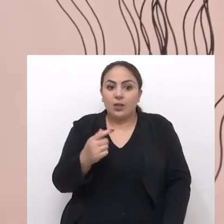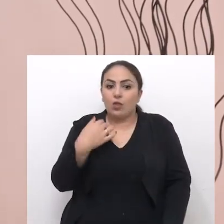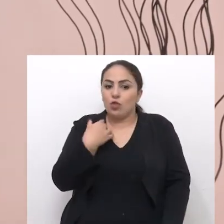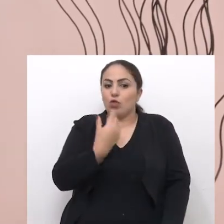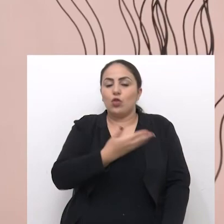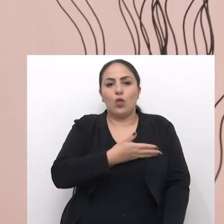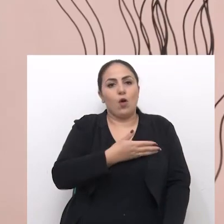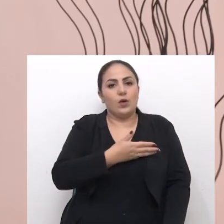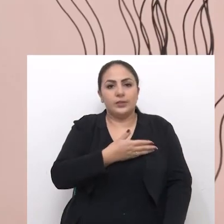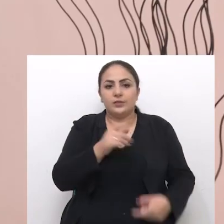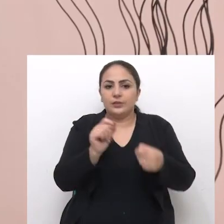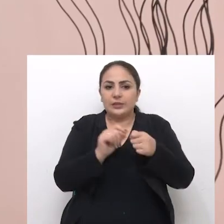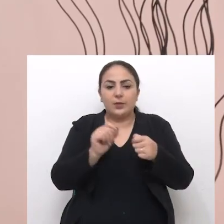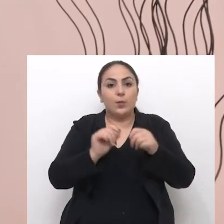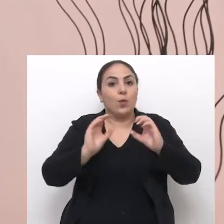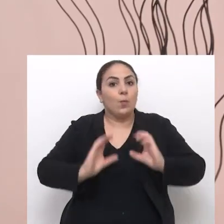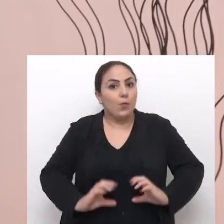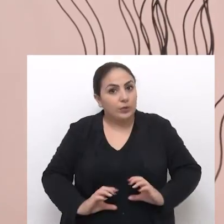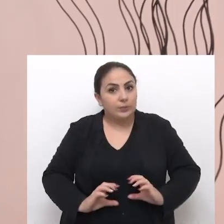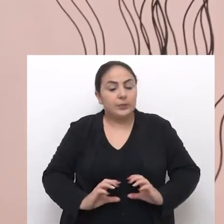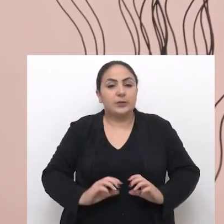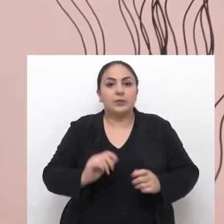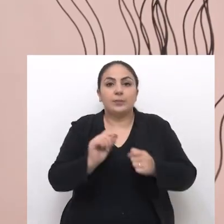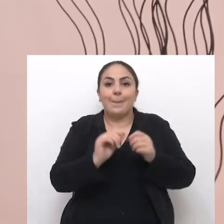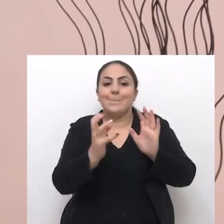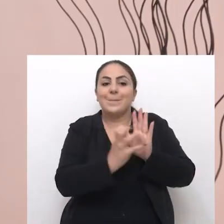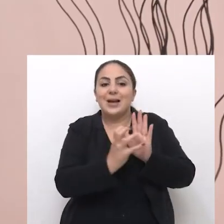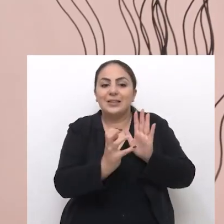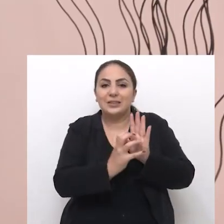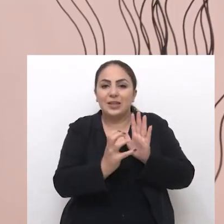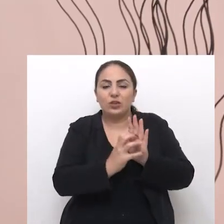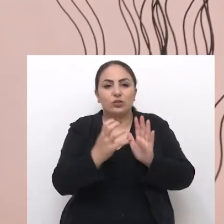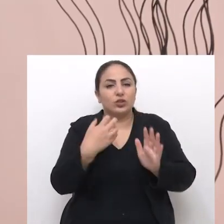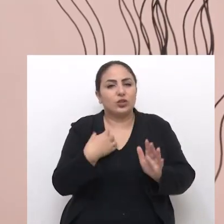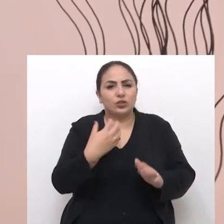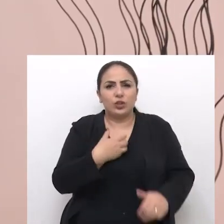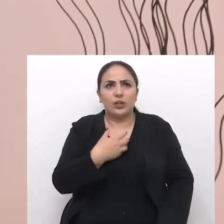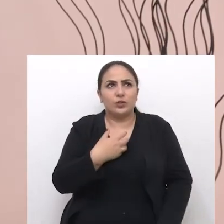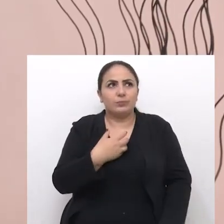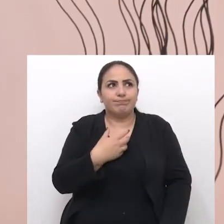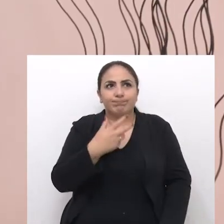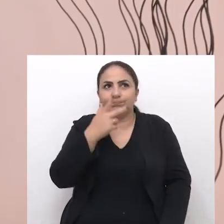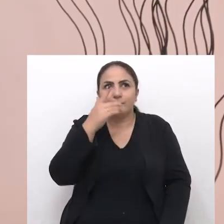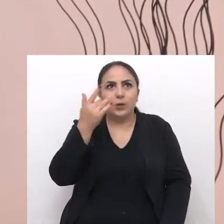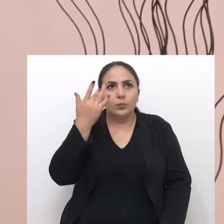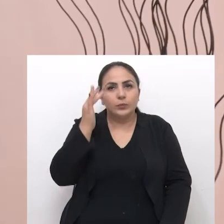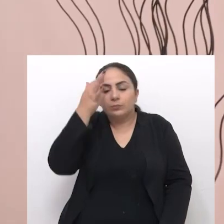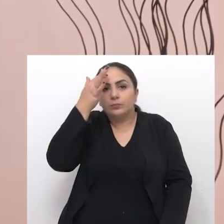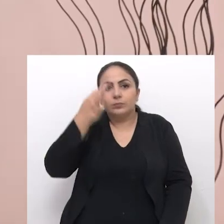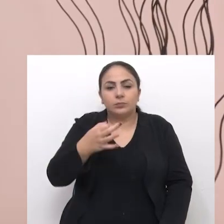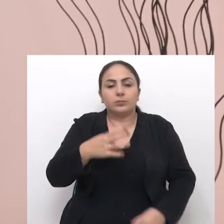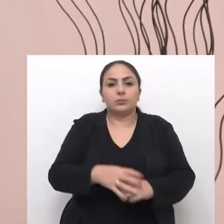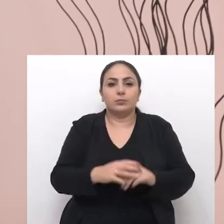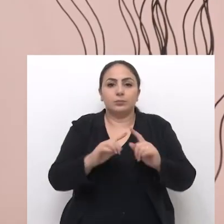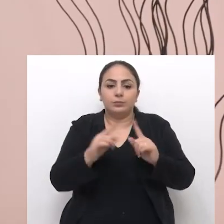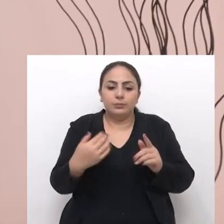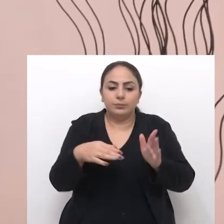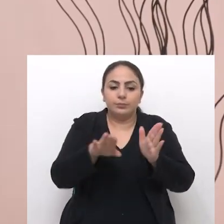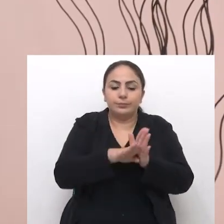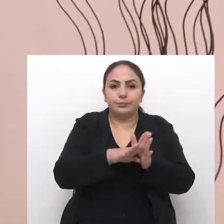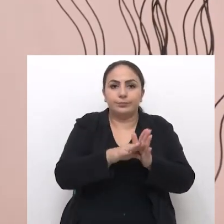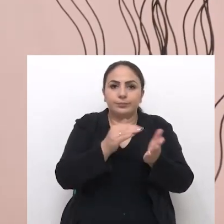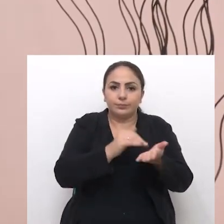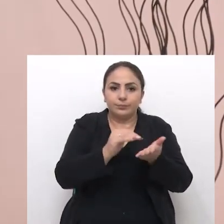história? Que nós repetimos comportamentos, repetimos padrões de forma inconsciente. Então o cliente chega lá